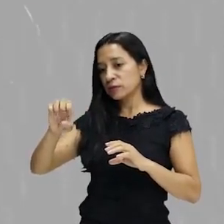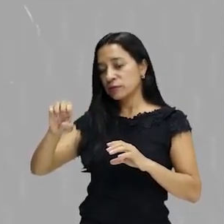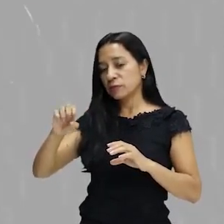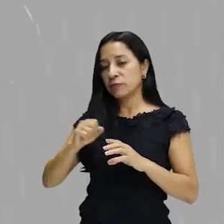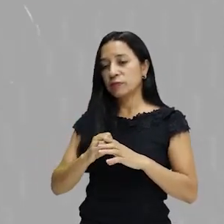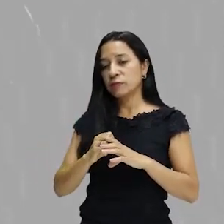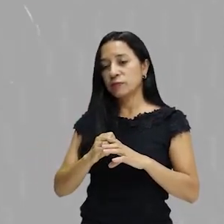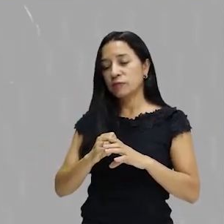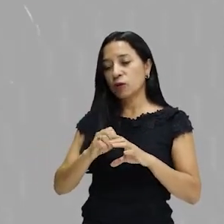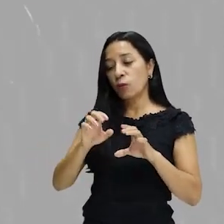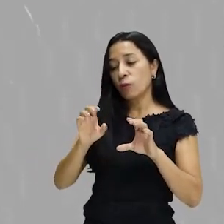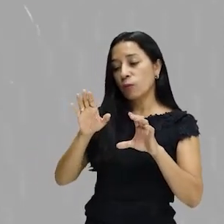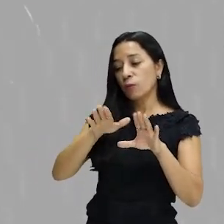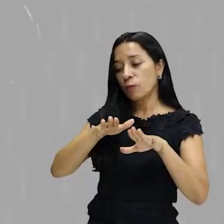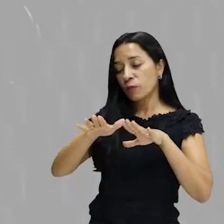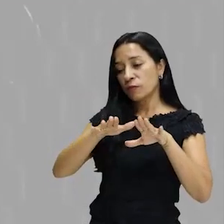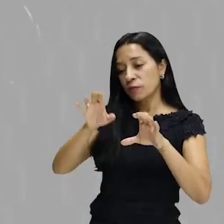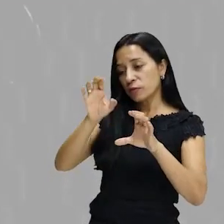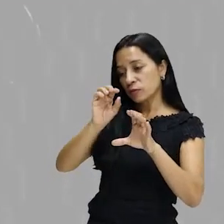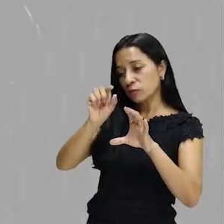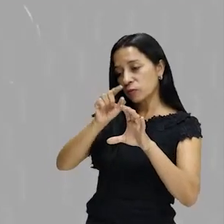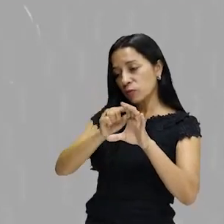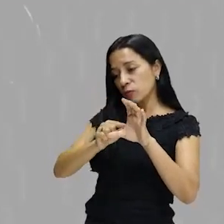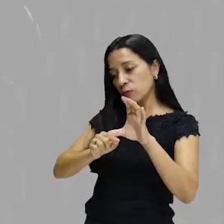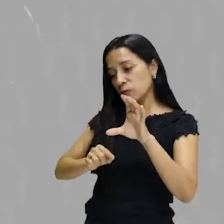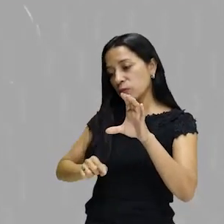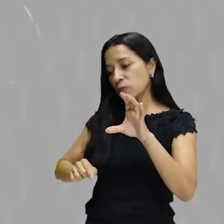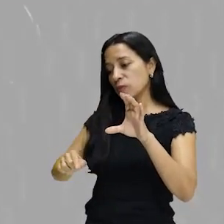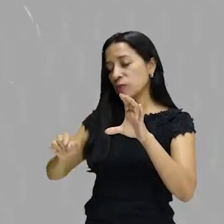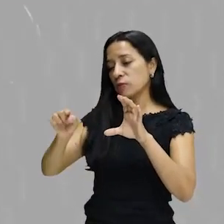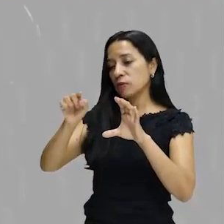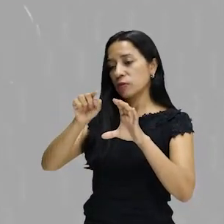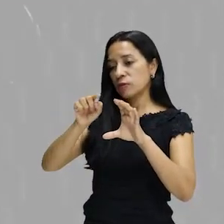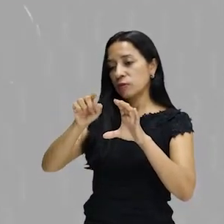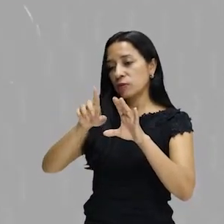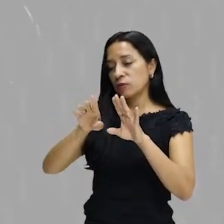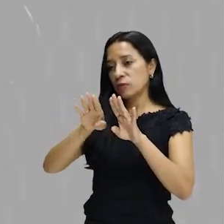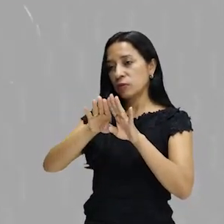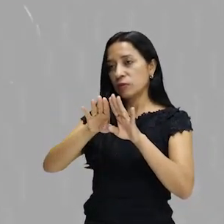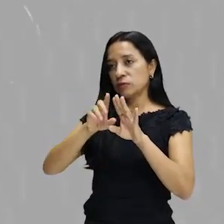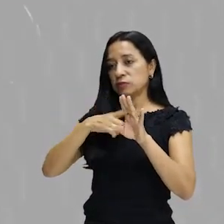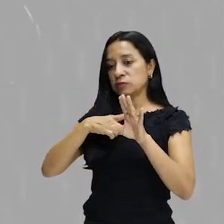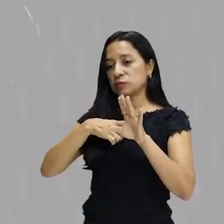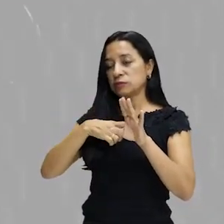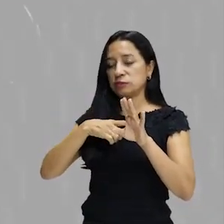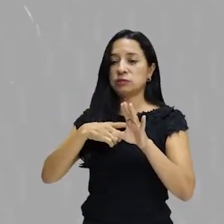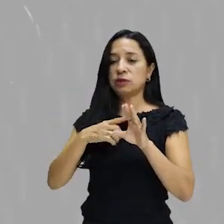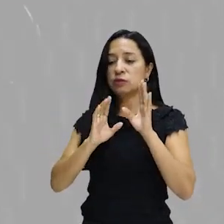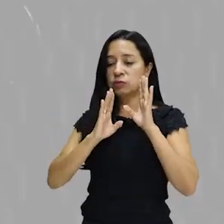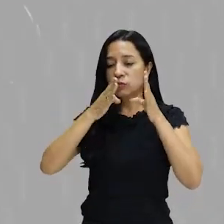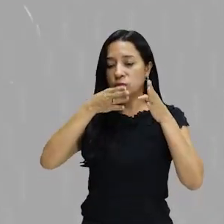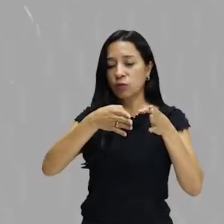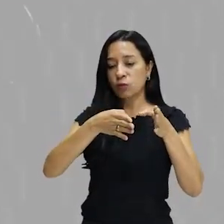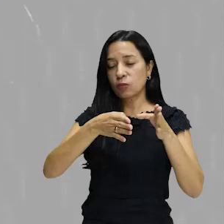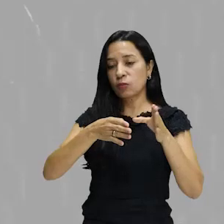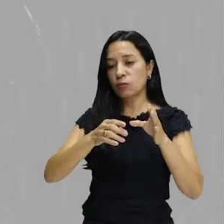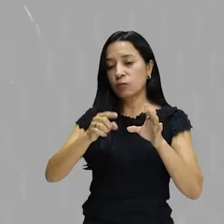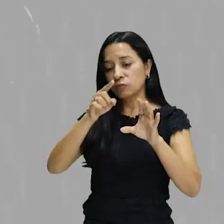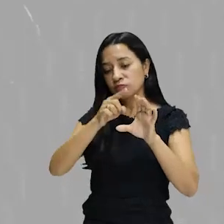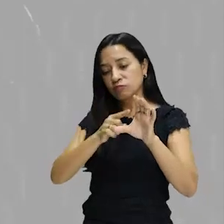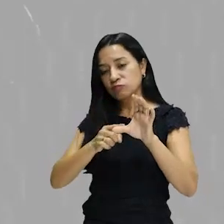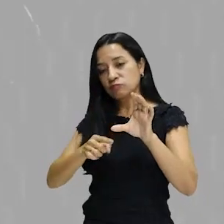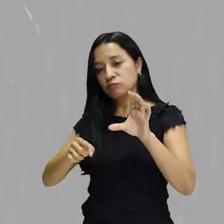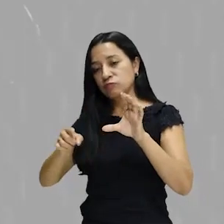É um movimento oval, ok? Que tem dois focos, certinho? Então, o planeta a ser orbitado, né,